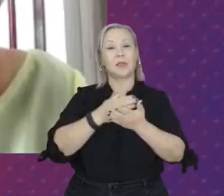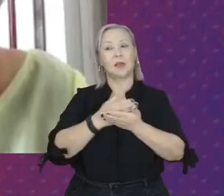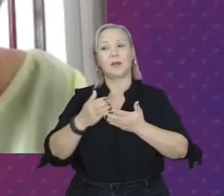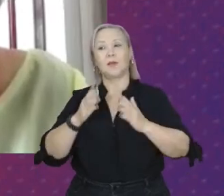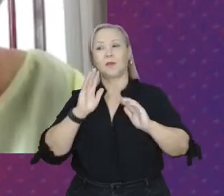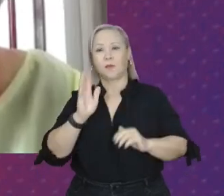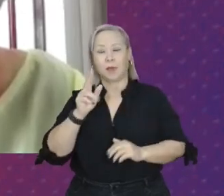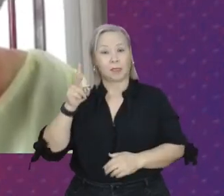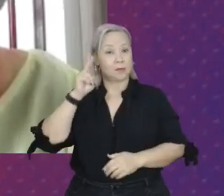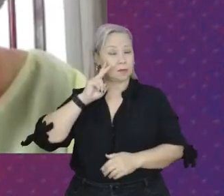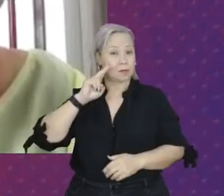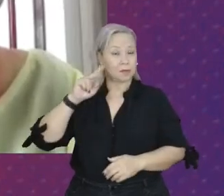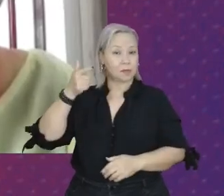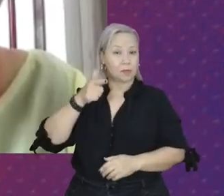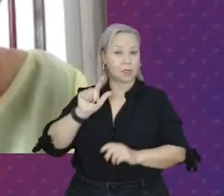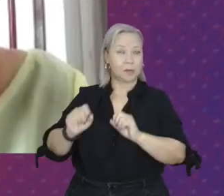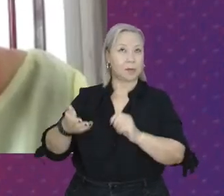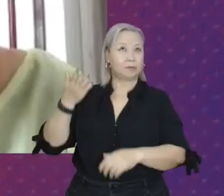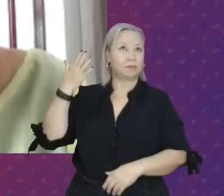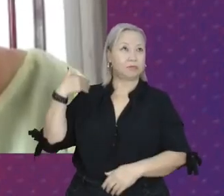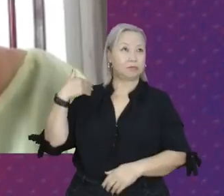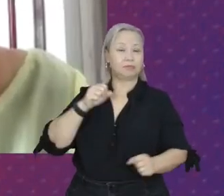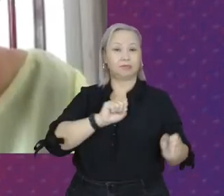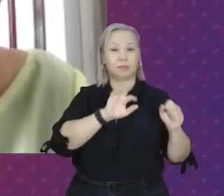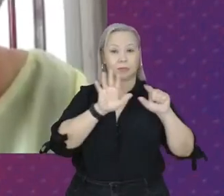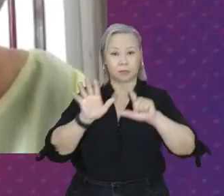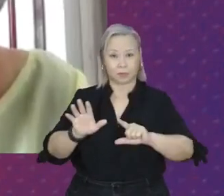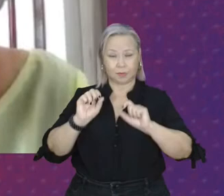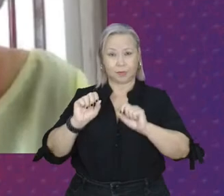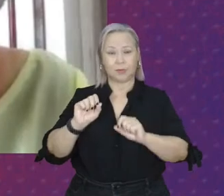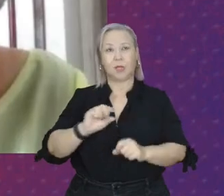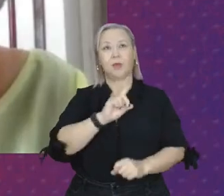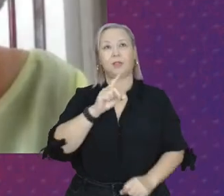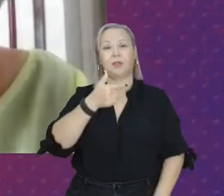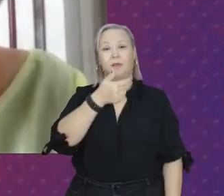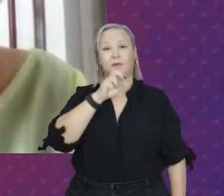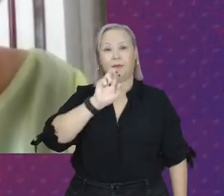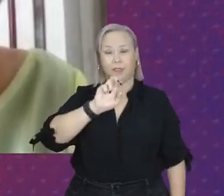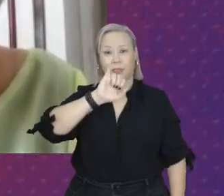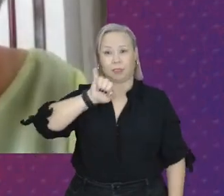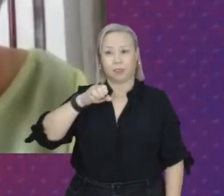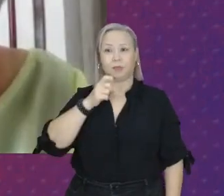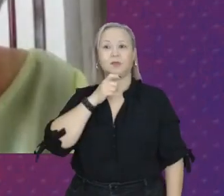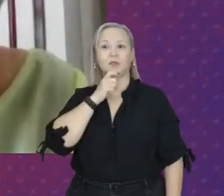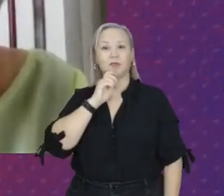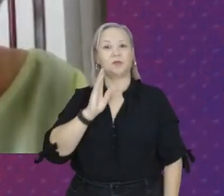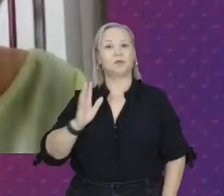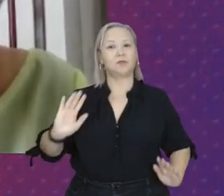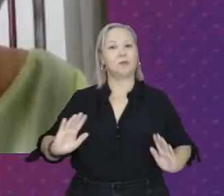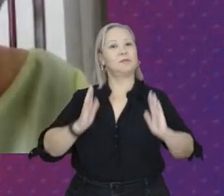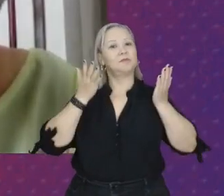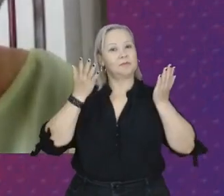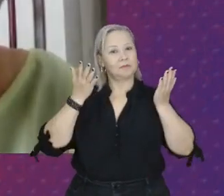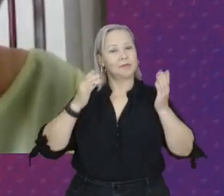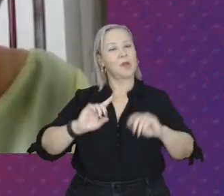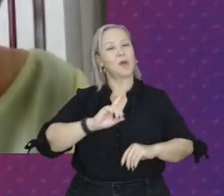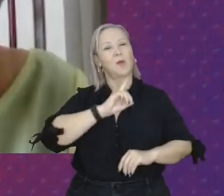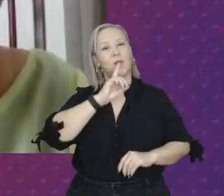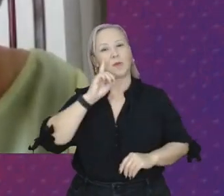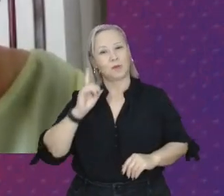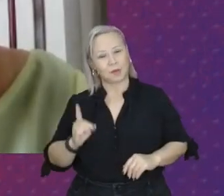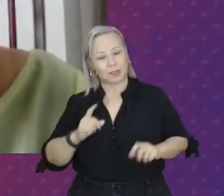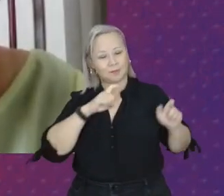relembrando que, na semana passada, no dia 25 de julho, nós celebramos o Dia